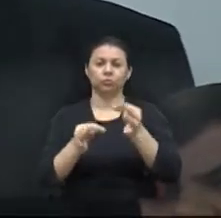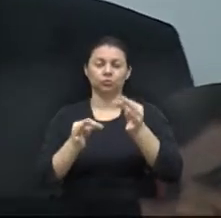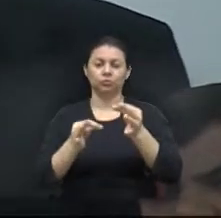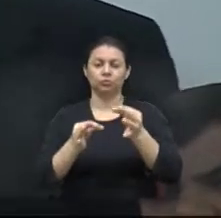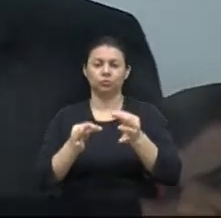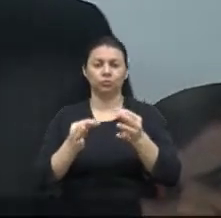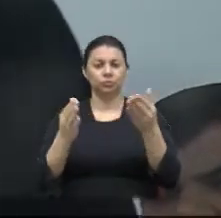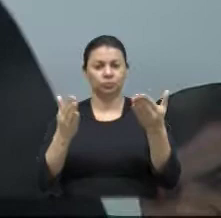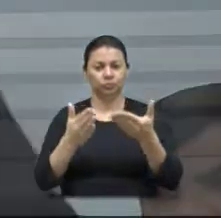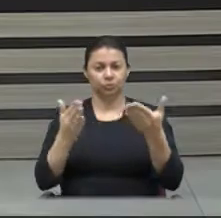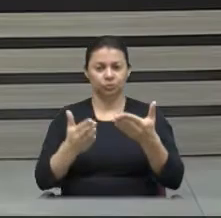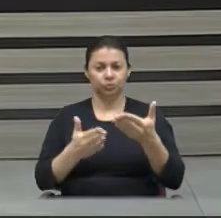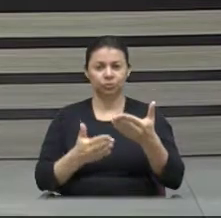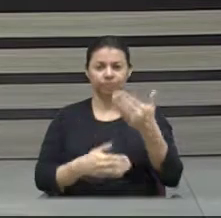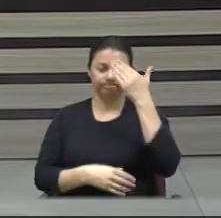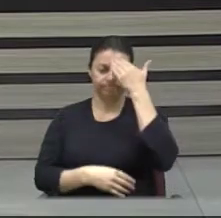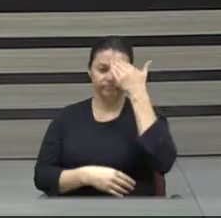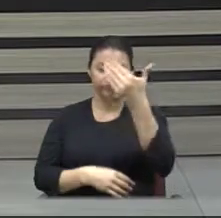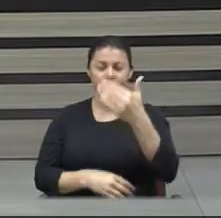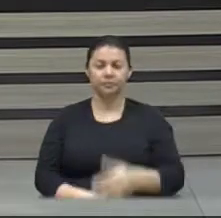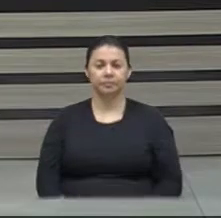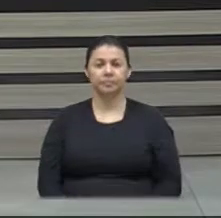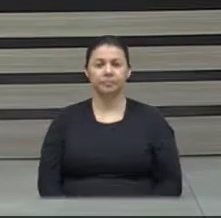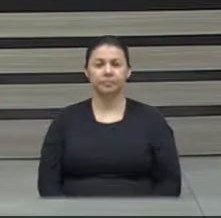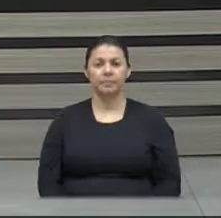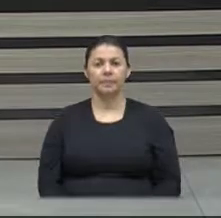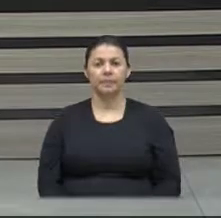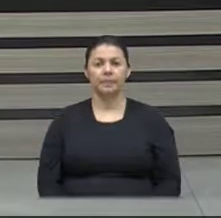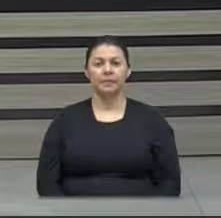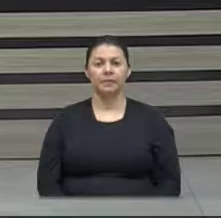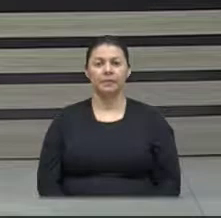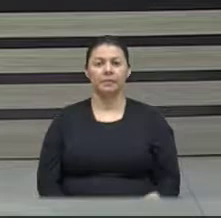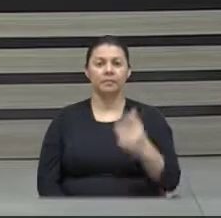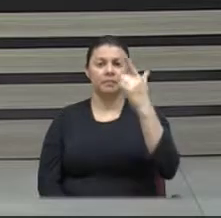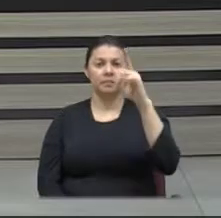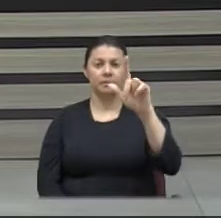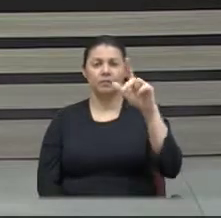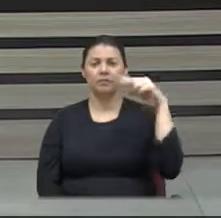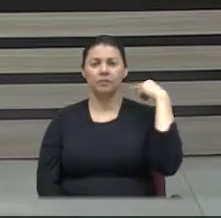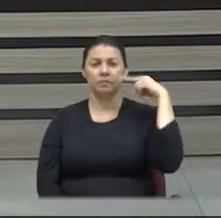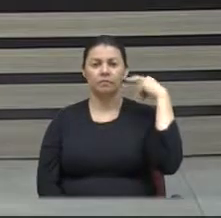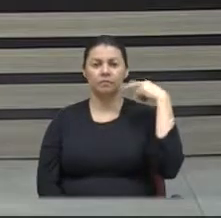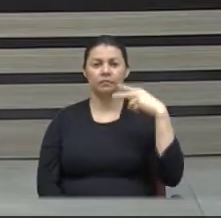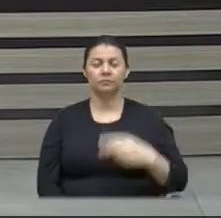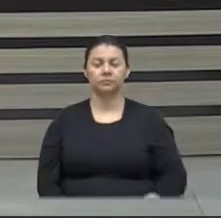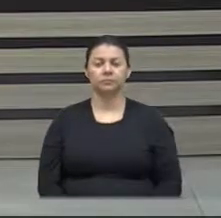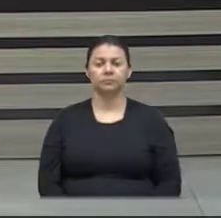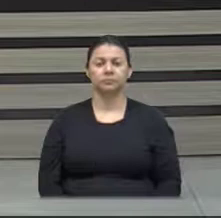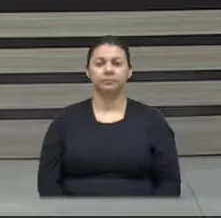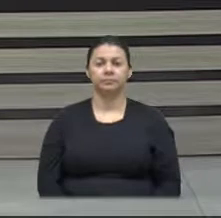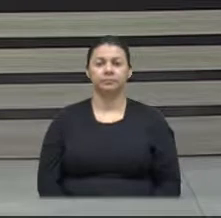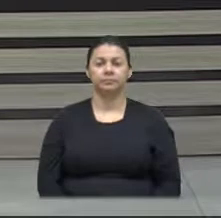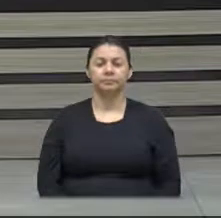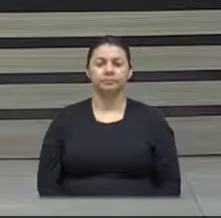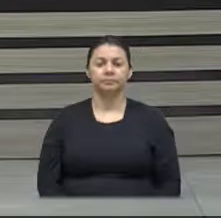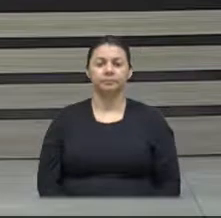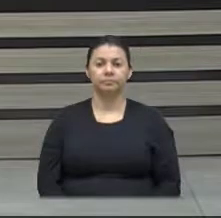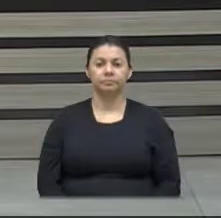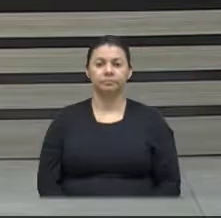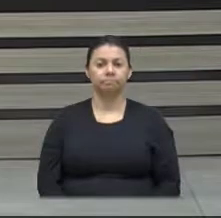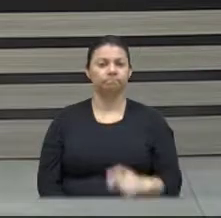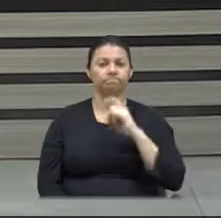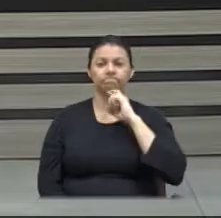esse importante projeto mas algum vereador não havendo mais vereador que queria